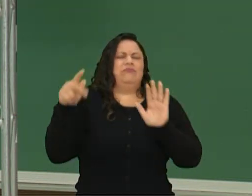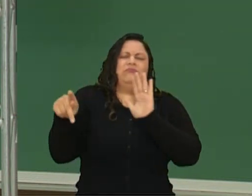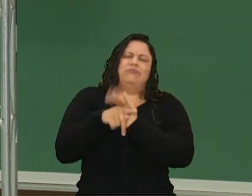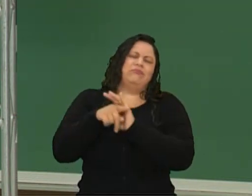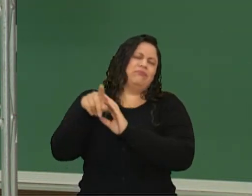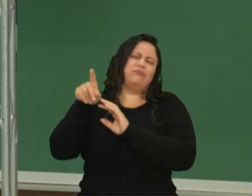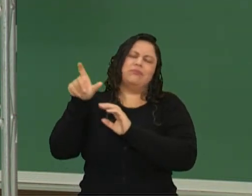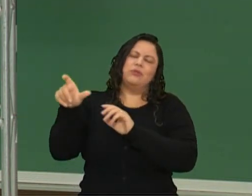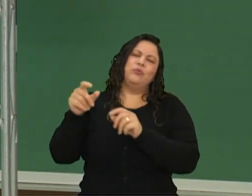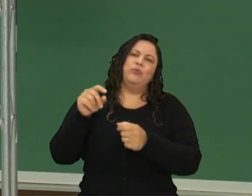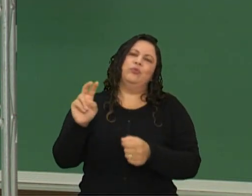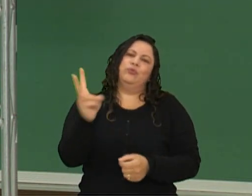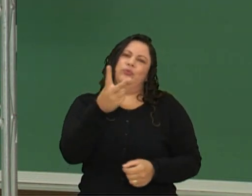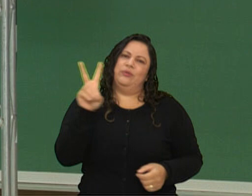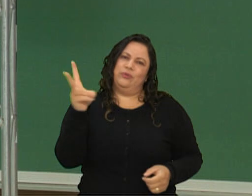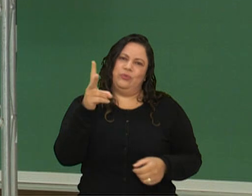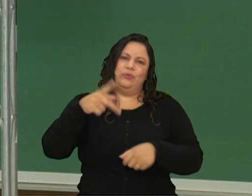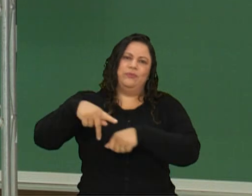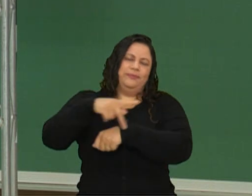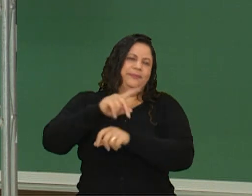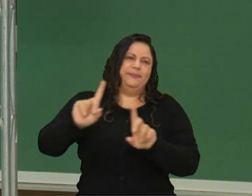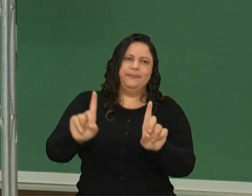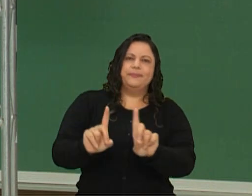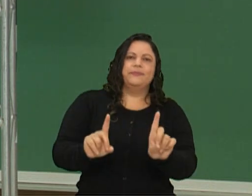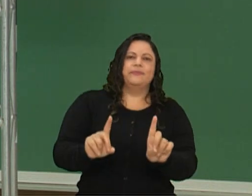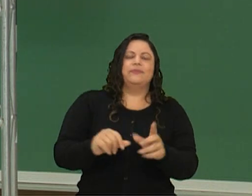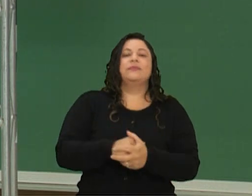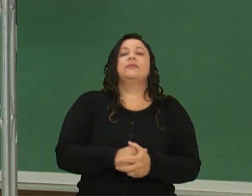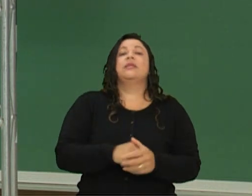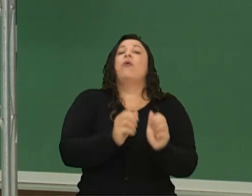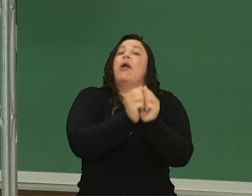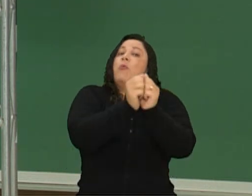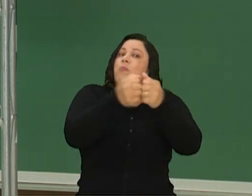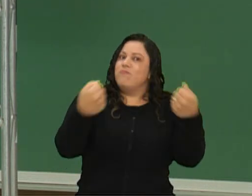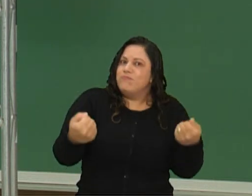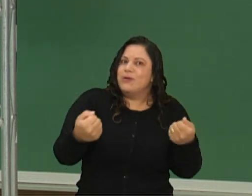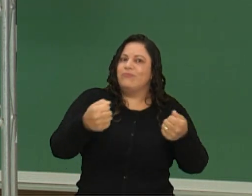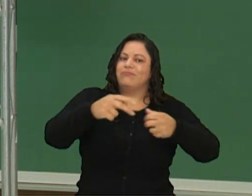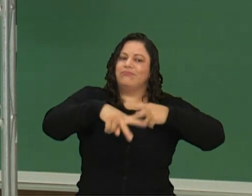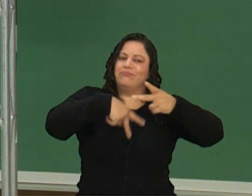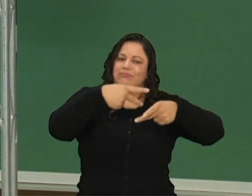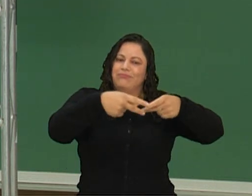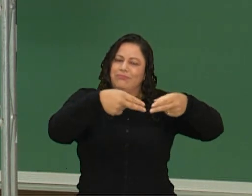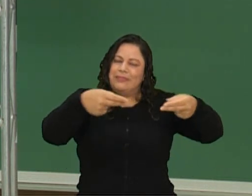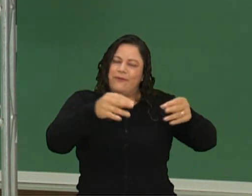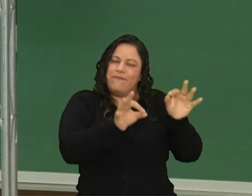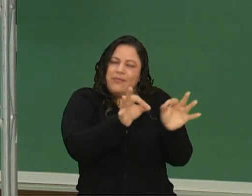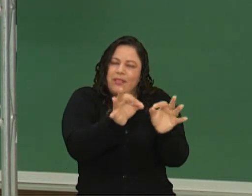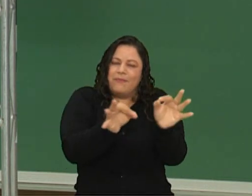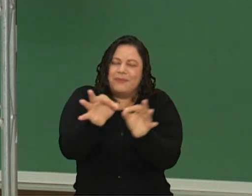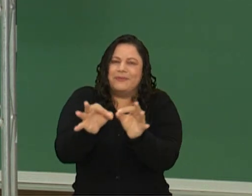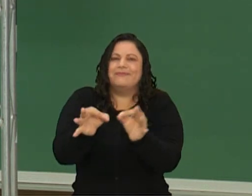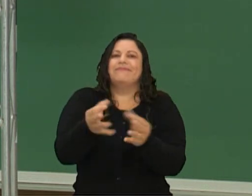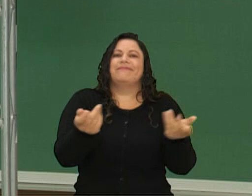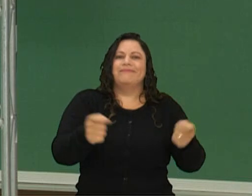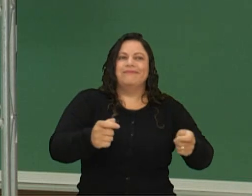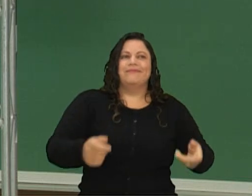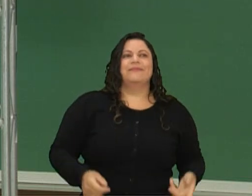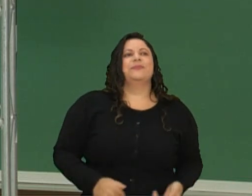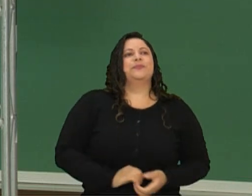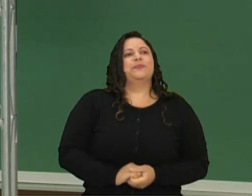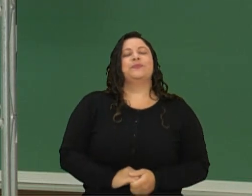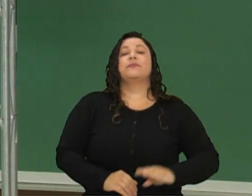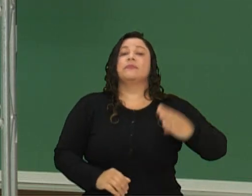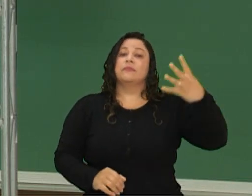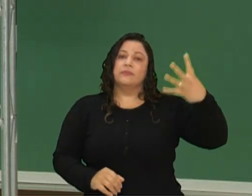A Páscoa é um pão salgado e decorado. Bom, os alimentos colocados nas cestas para serem